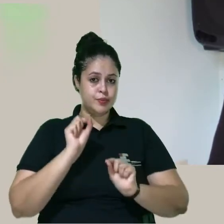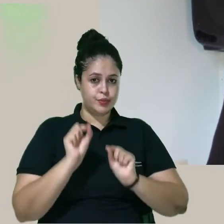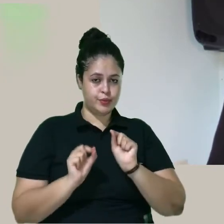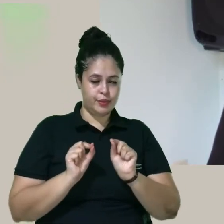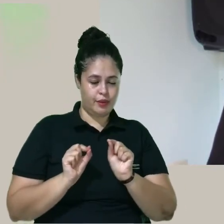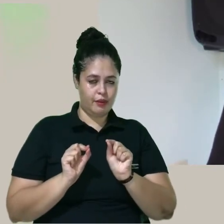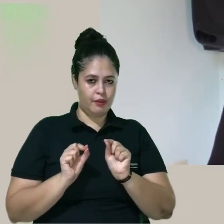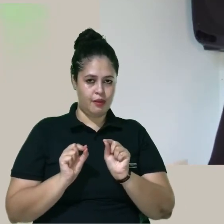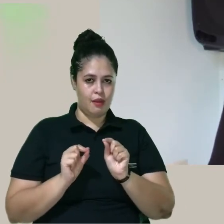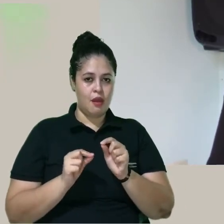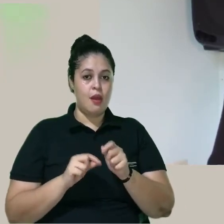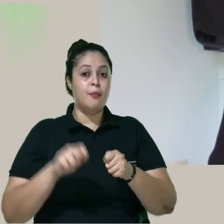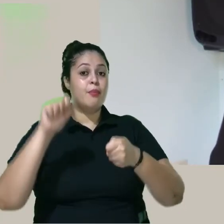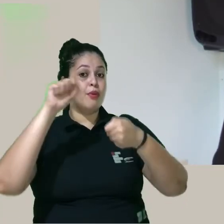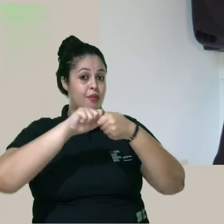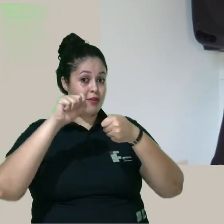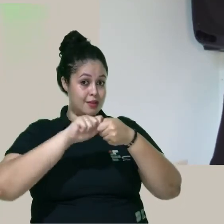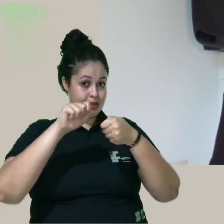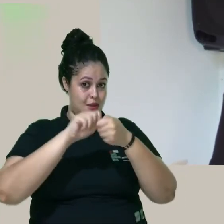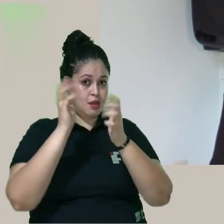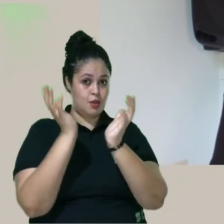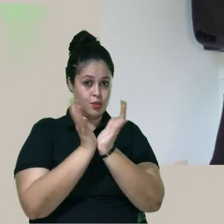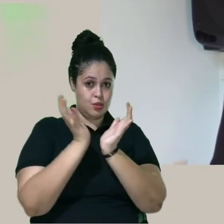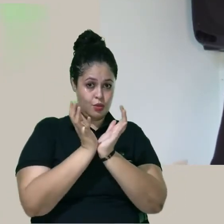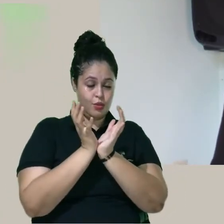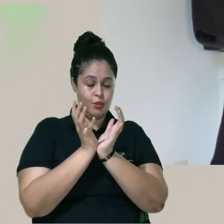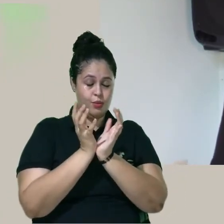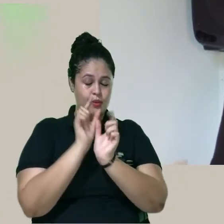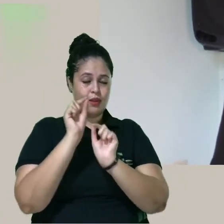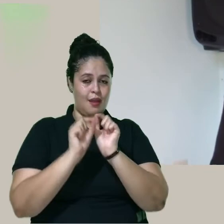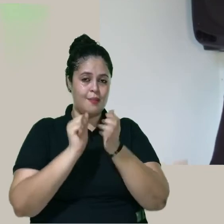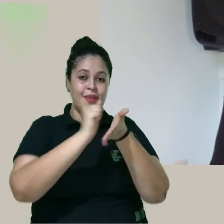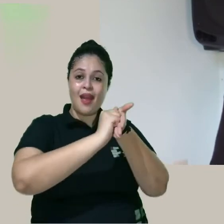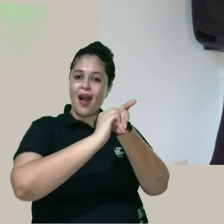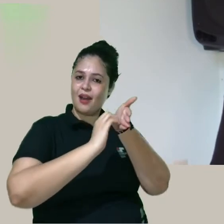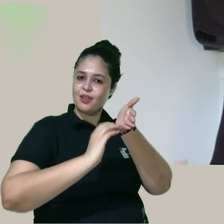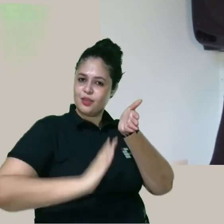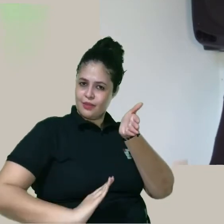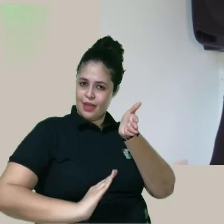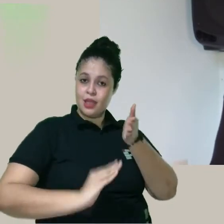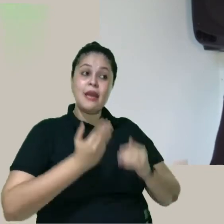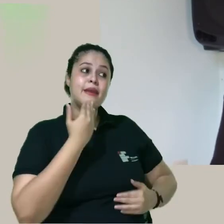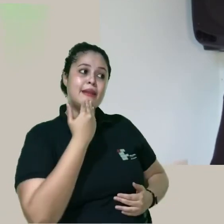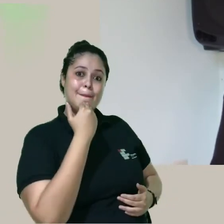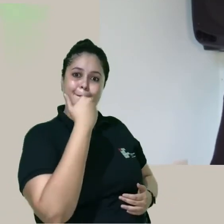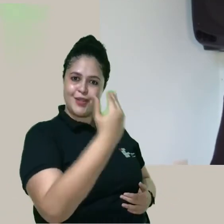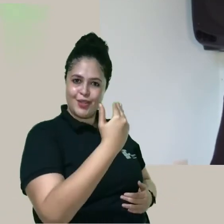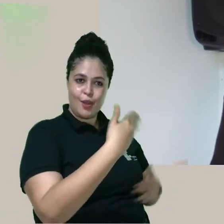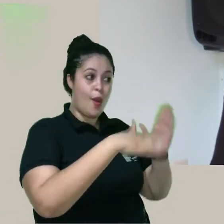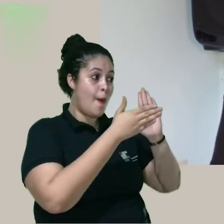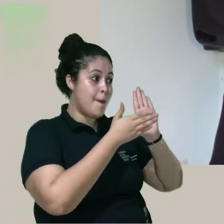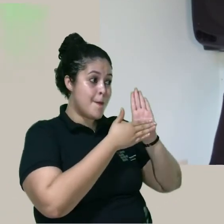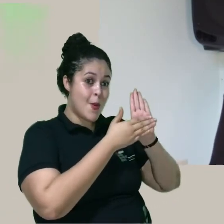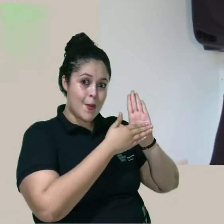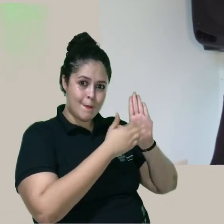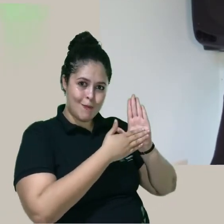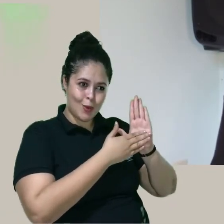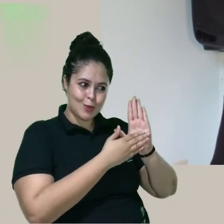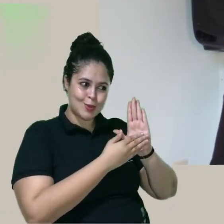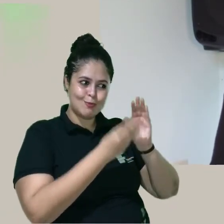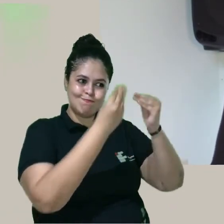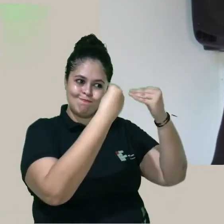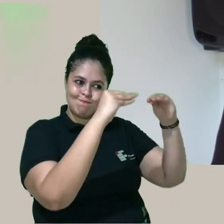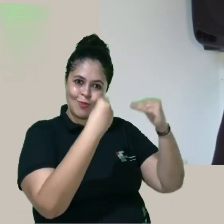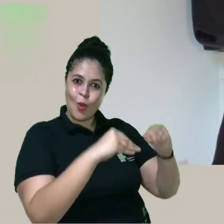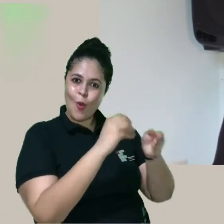responsável por elaborar a atividade que se pede, né? Toda